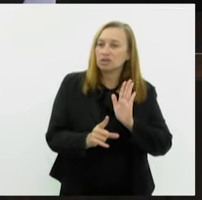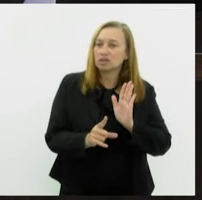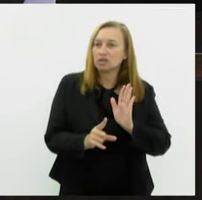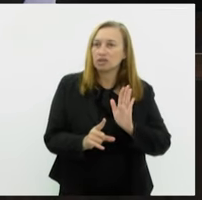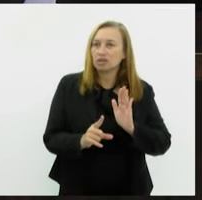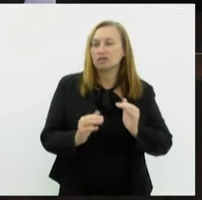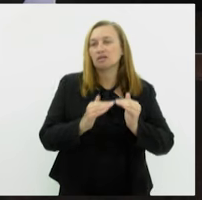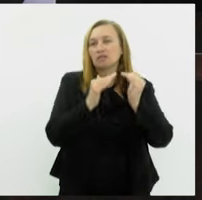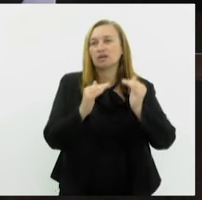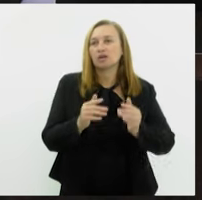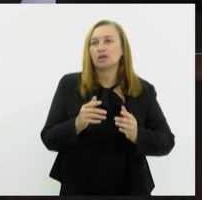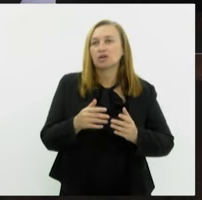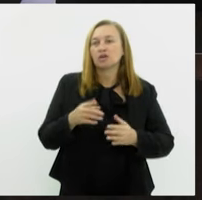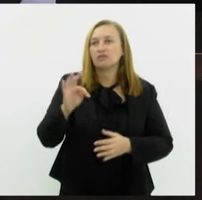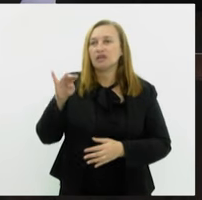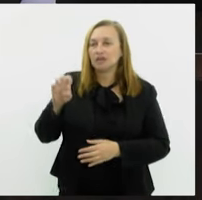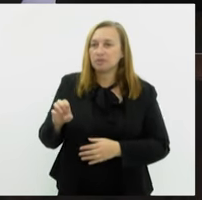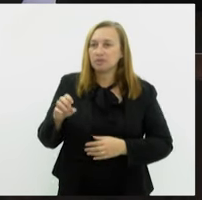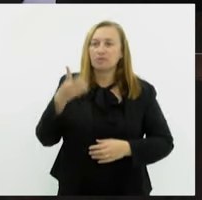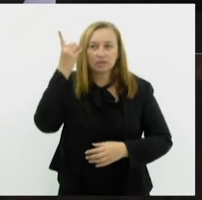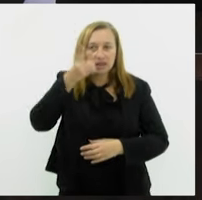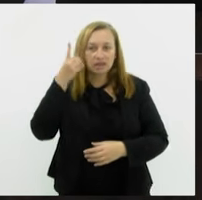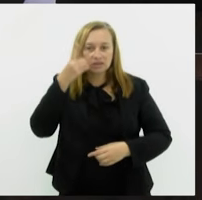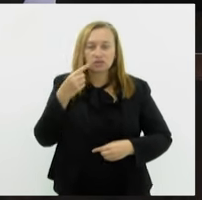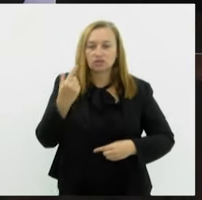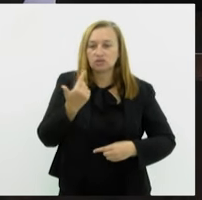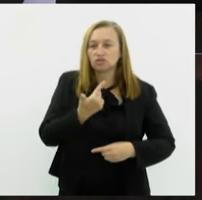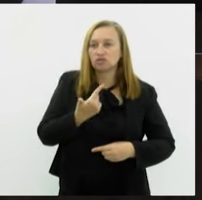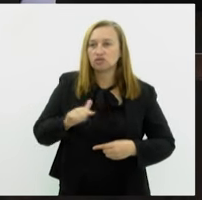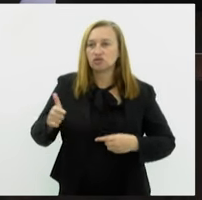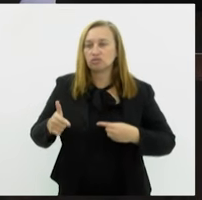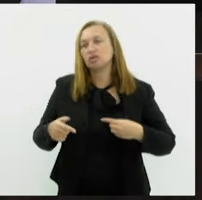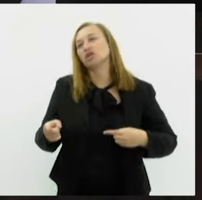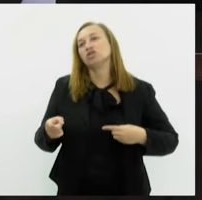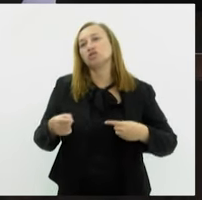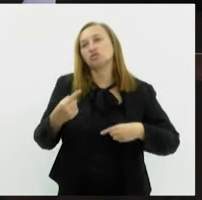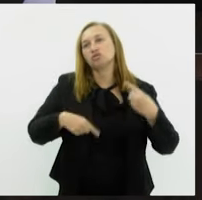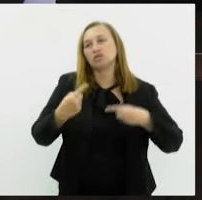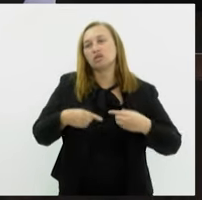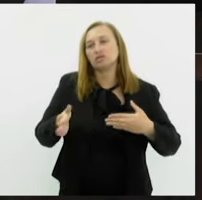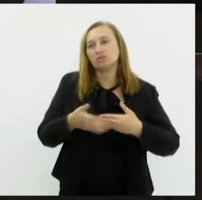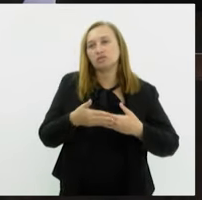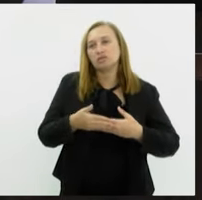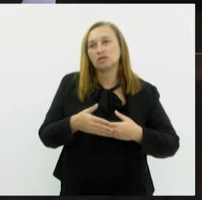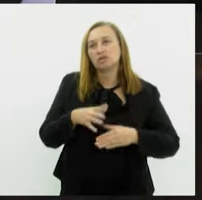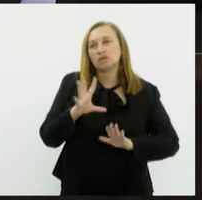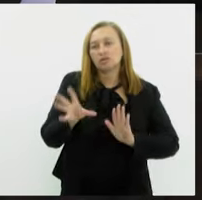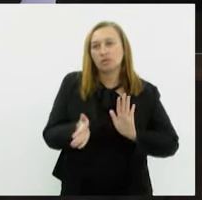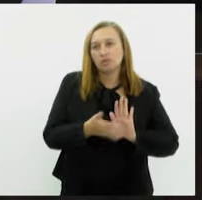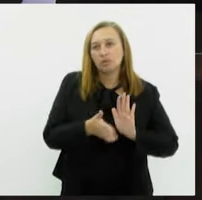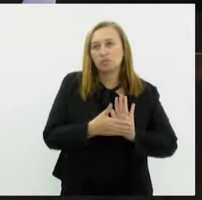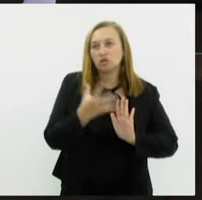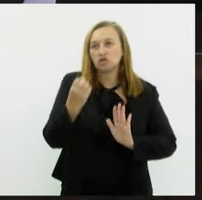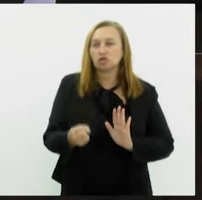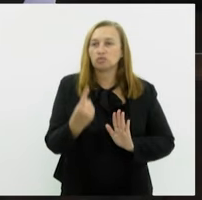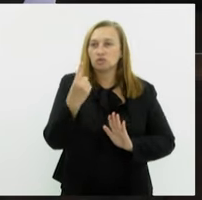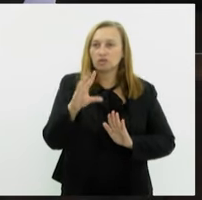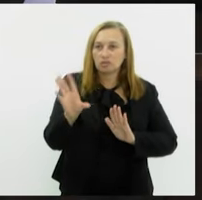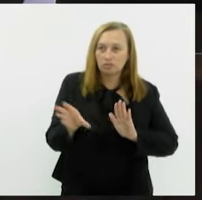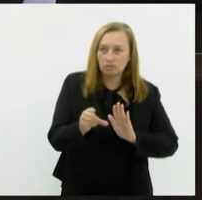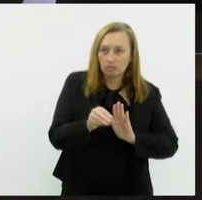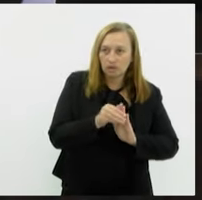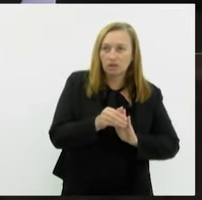Soares. Em discussão, não havendo quem queira discutir, encerrada a discussão, a presente proposta recebeu uma emenda e retorna às